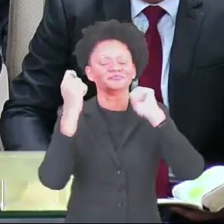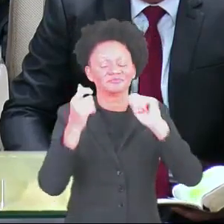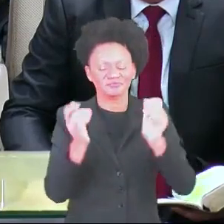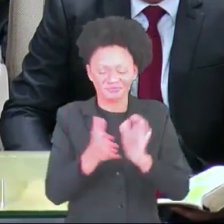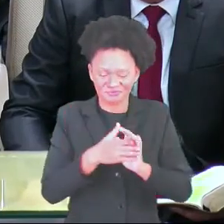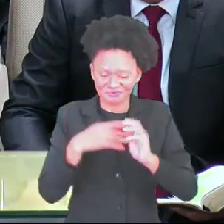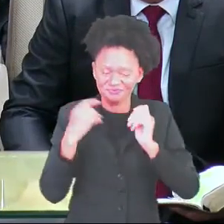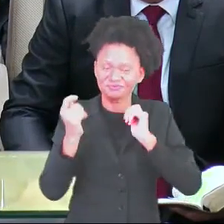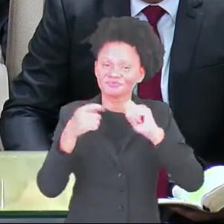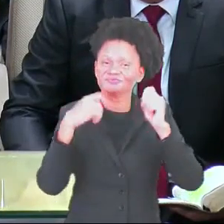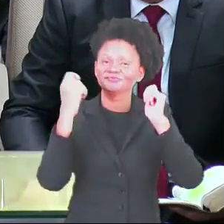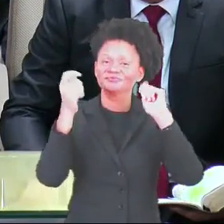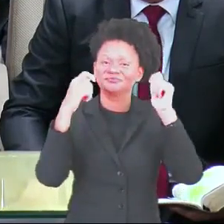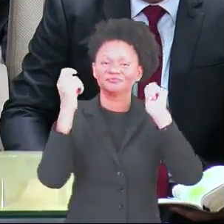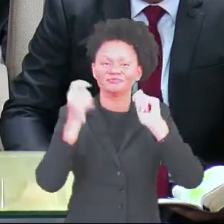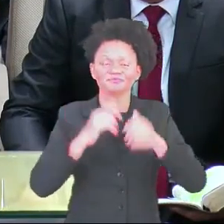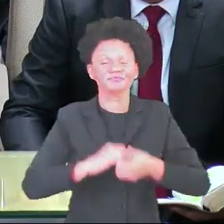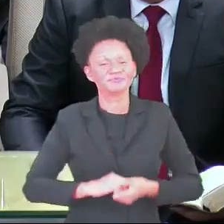Aleluia.